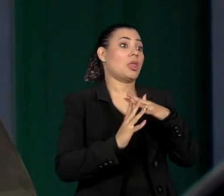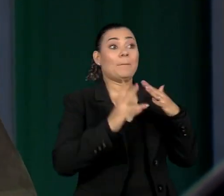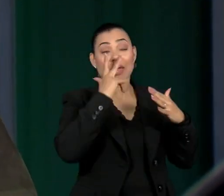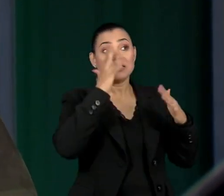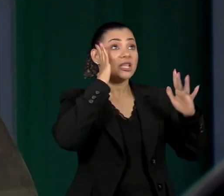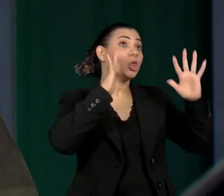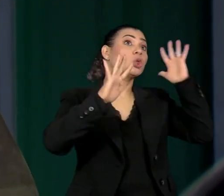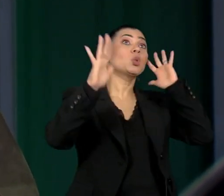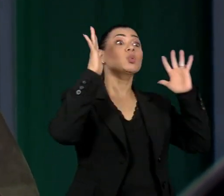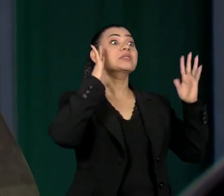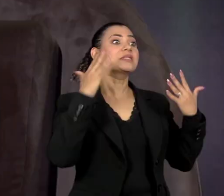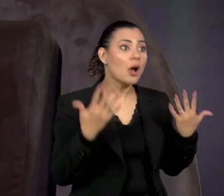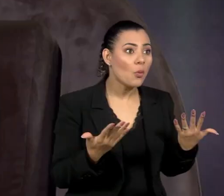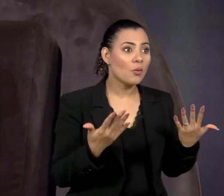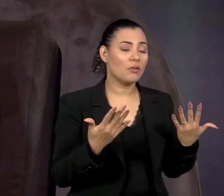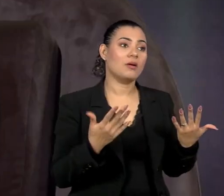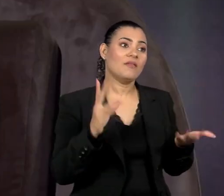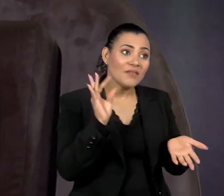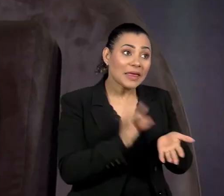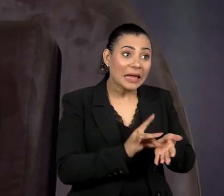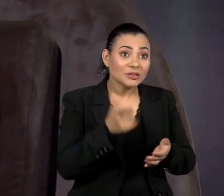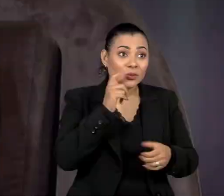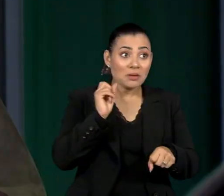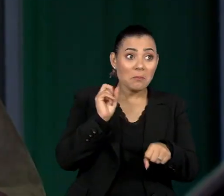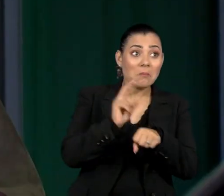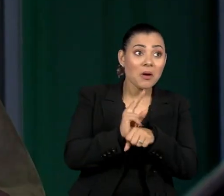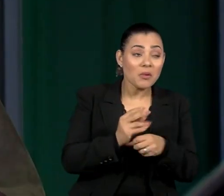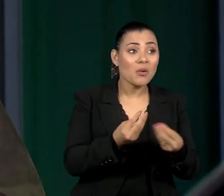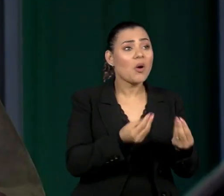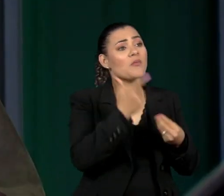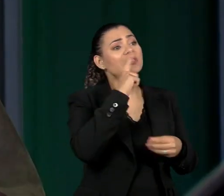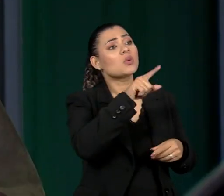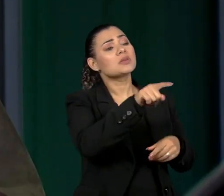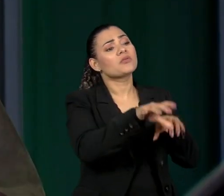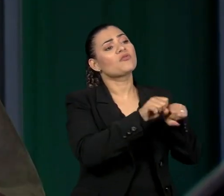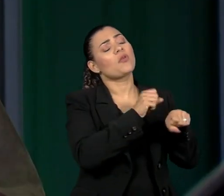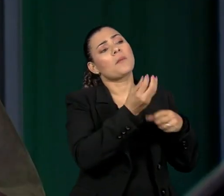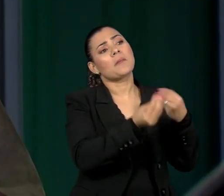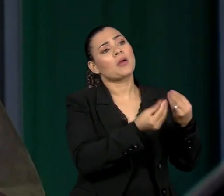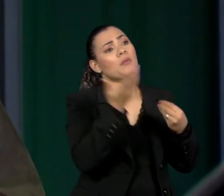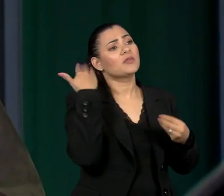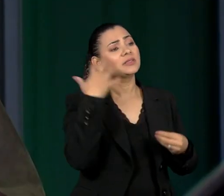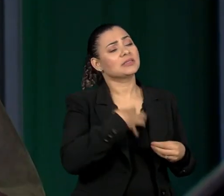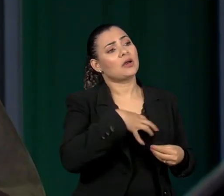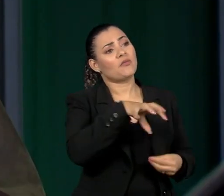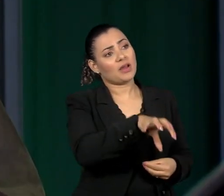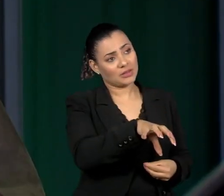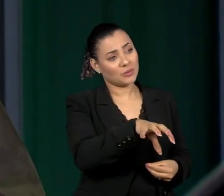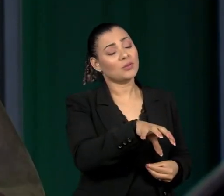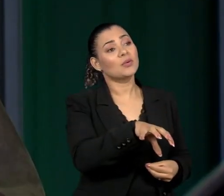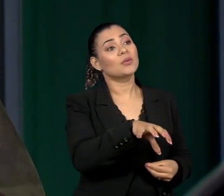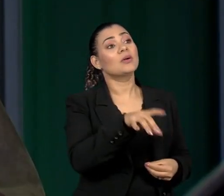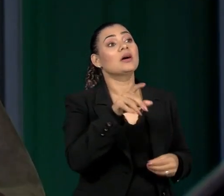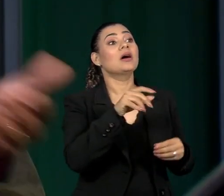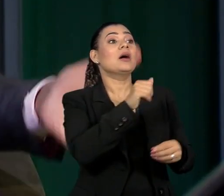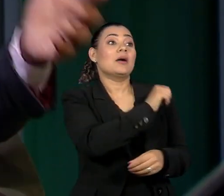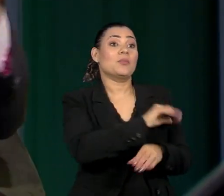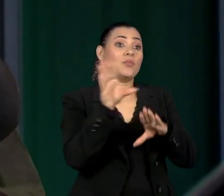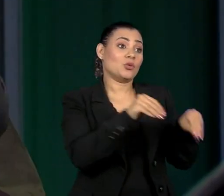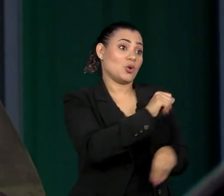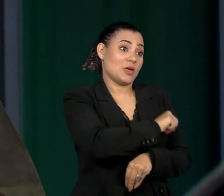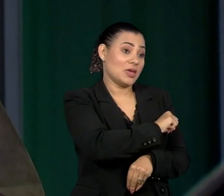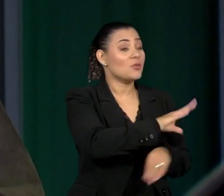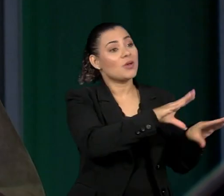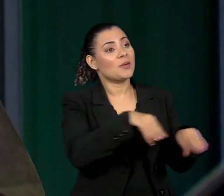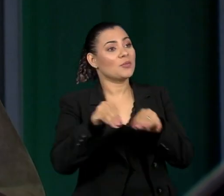senhor virou médico da família e da população negra, sendo lá de Salvador, passado pelo Rio de Janeiro e estando